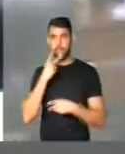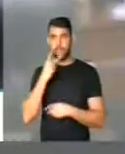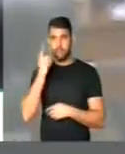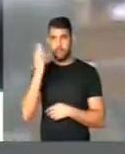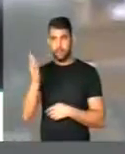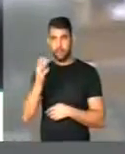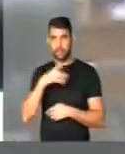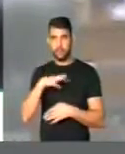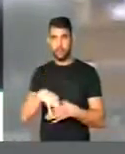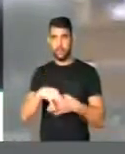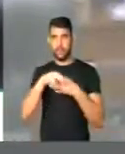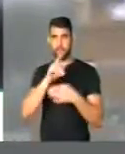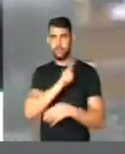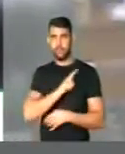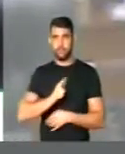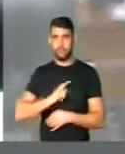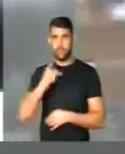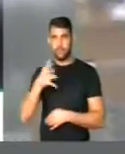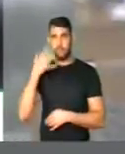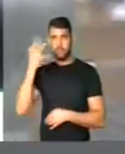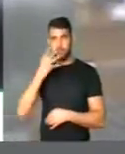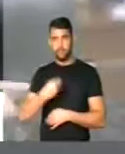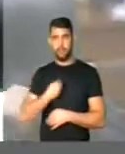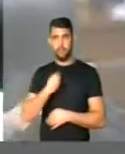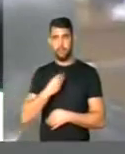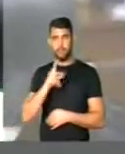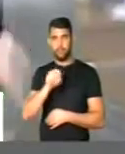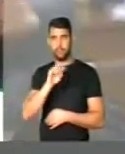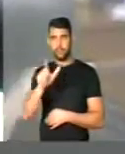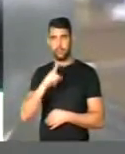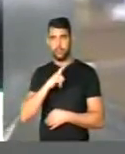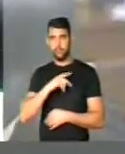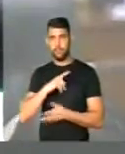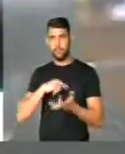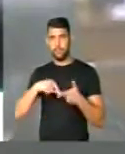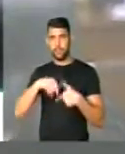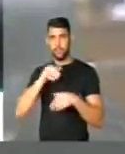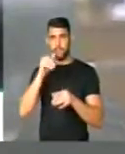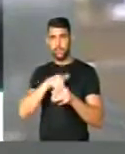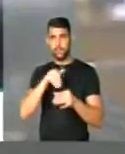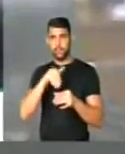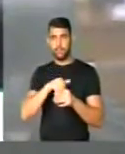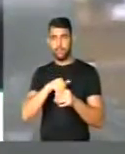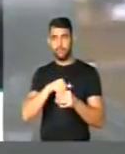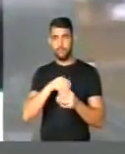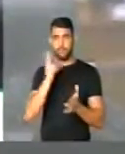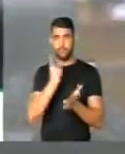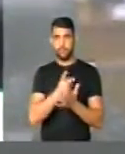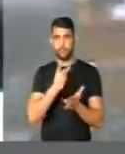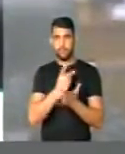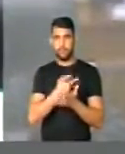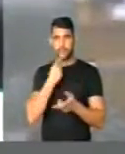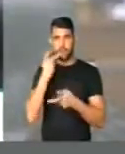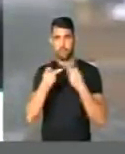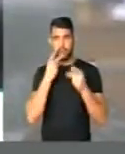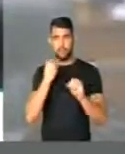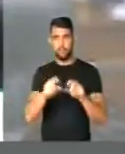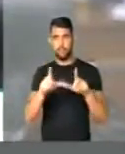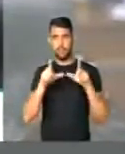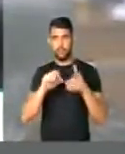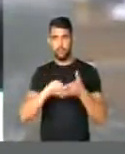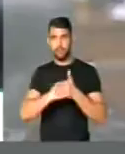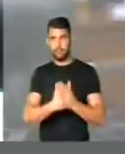fala do líder do governo naquela tribuna, o PSOL, por várias votações, continuou indicando no